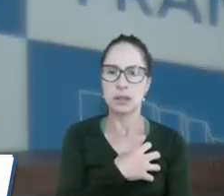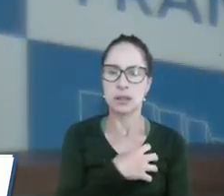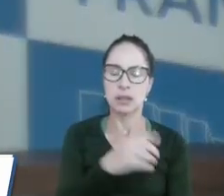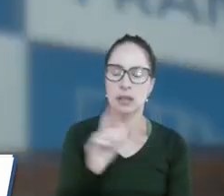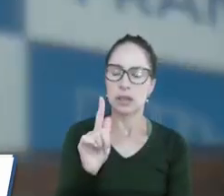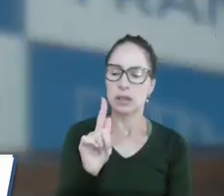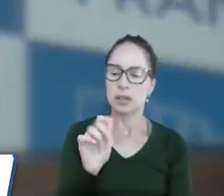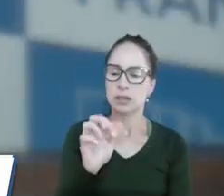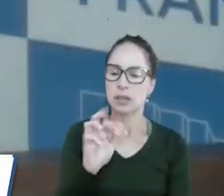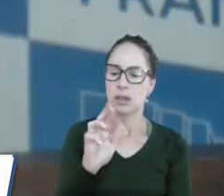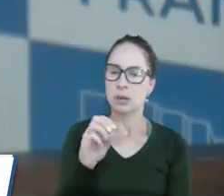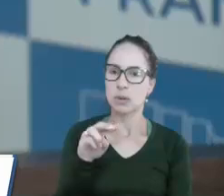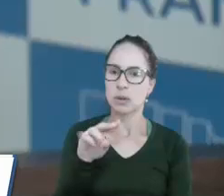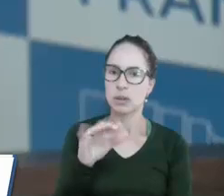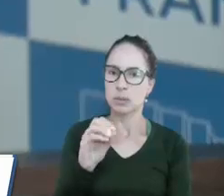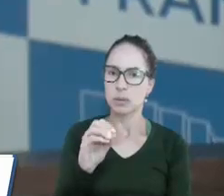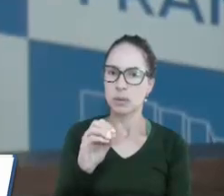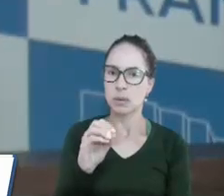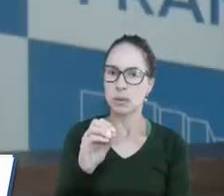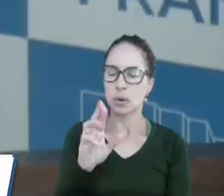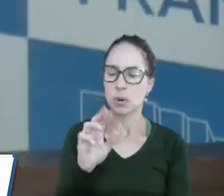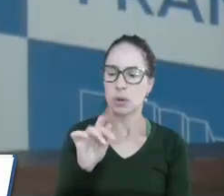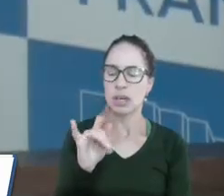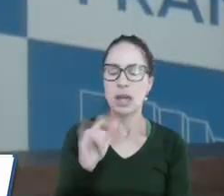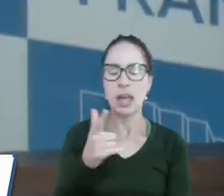Rodrigues, uma fala infeliz,